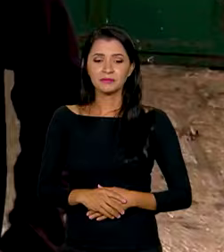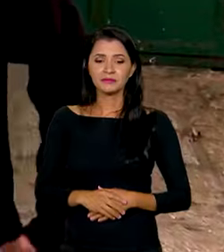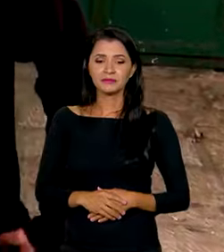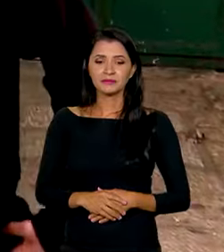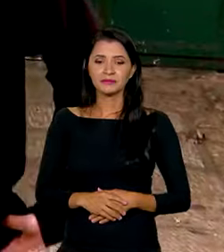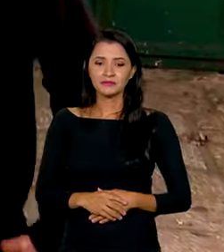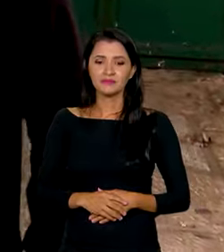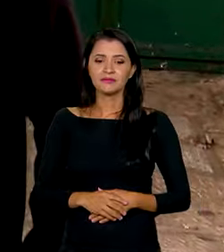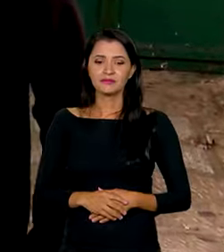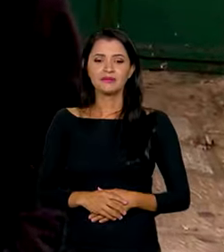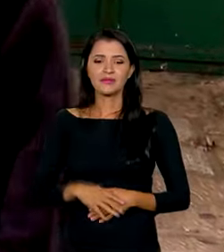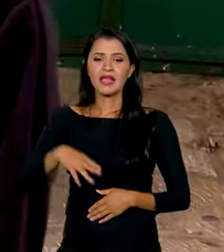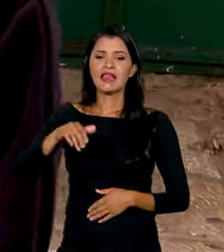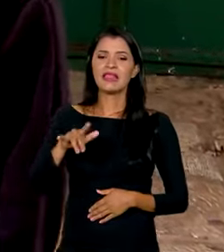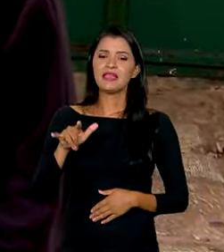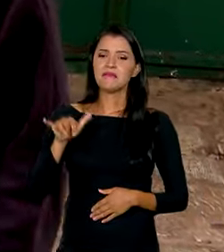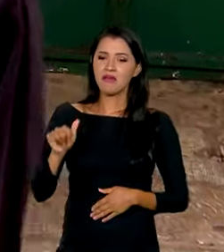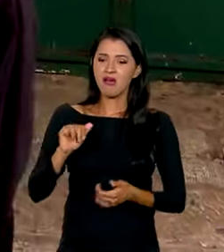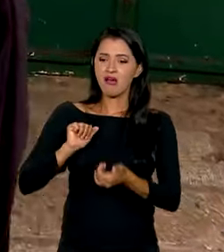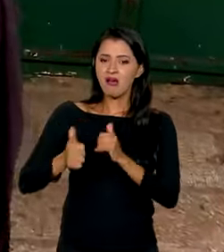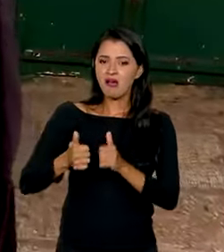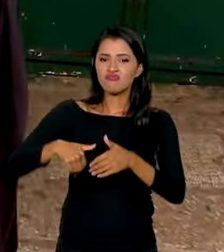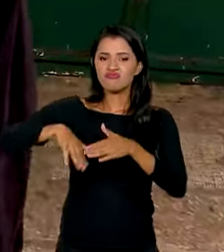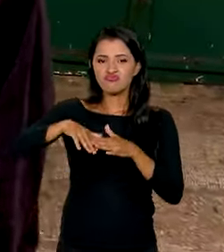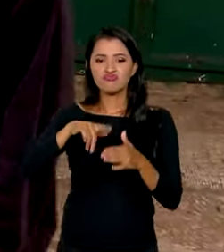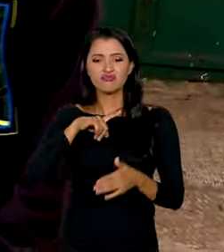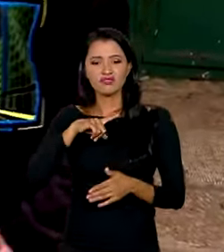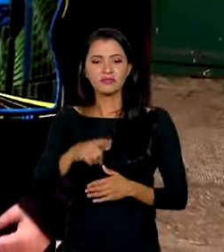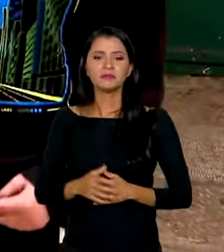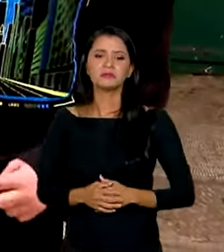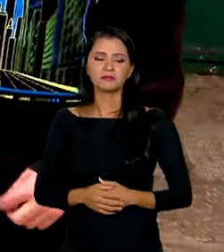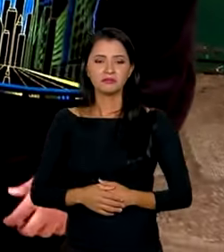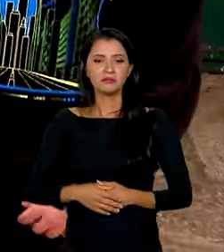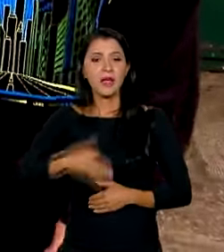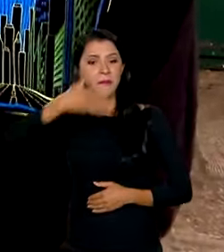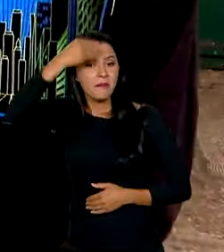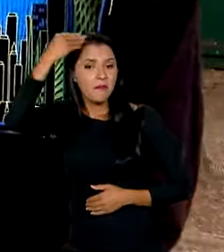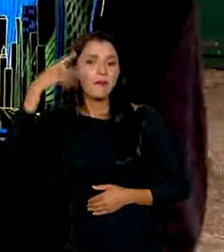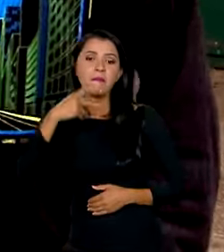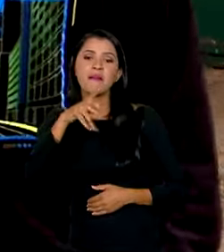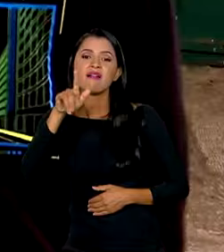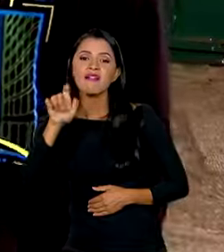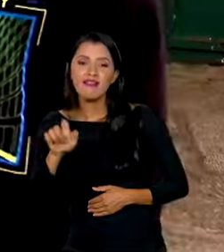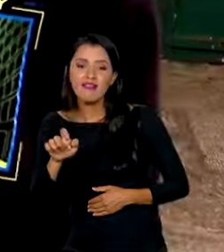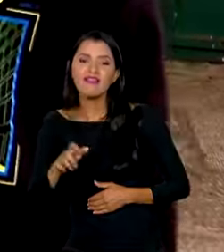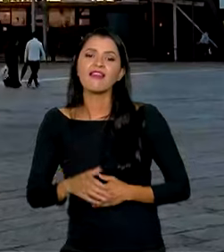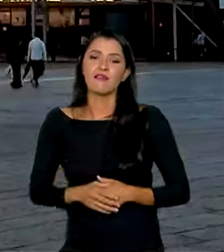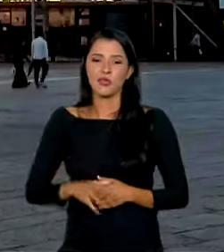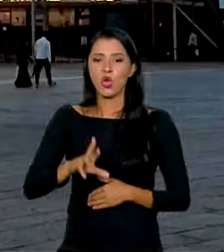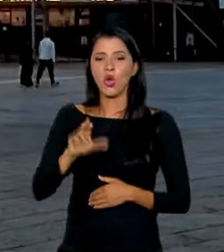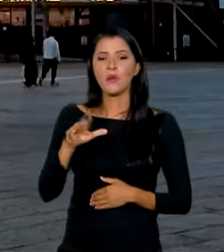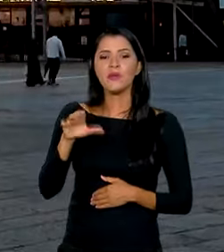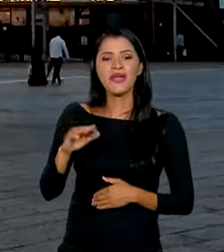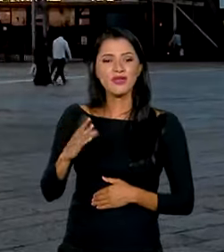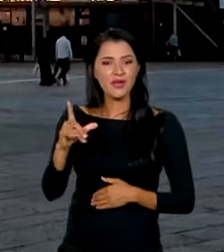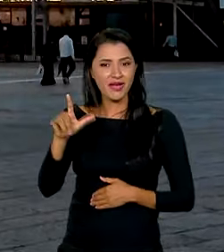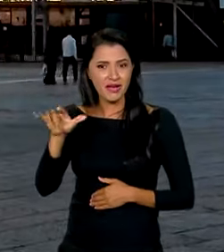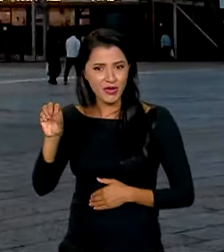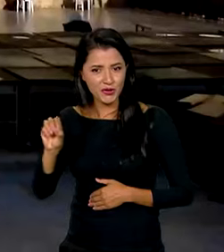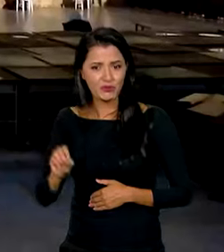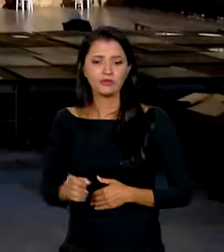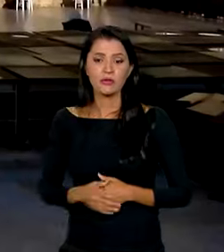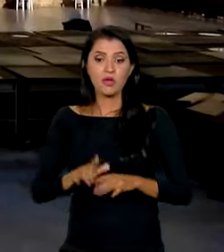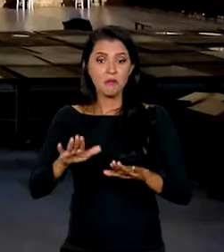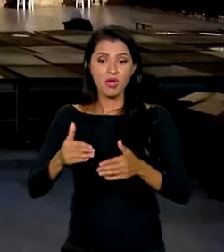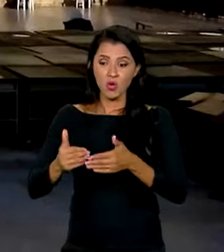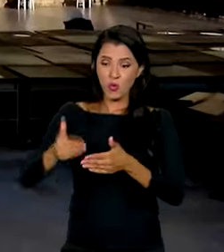Neymar. Ronaldo. Ronaldo. Yeah. Ronaldo. Pelé. Roberto Carlos. Roberto Carlos. Mas no Muro das Lamentações,